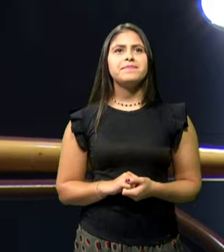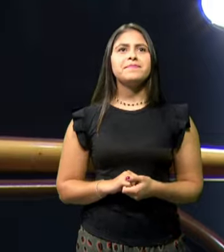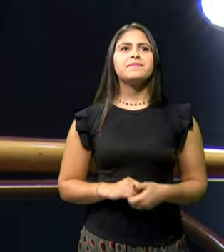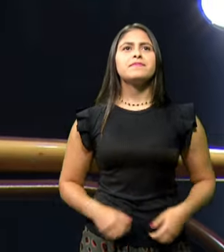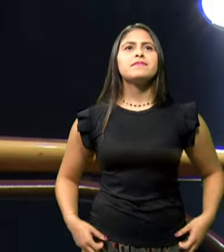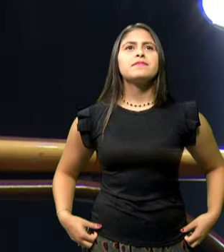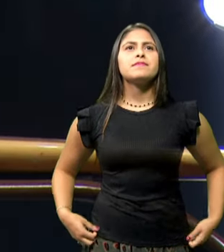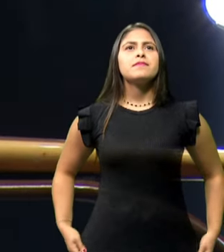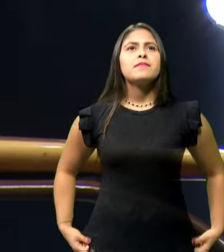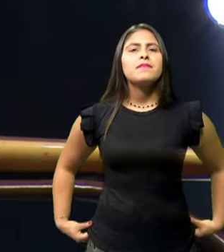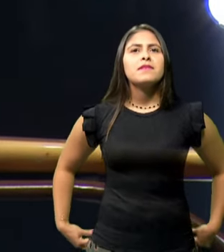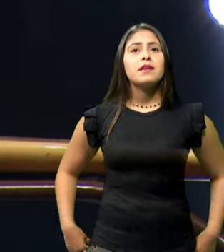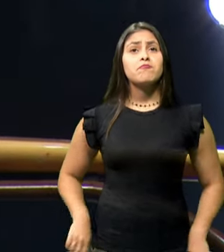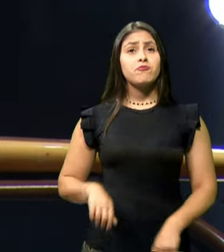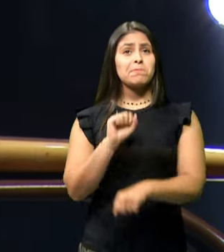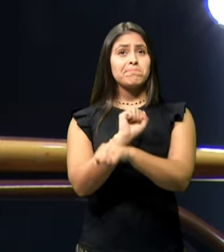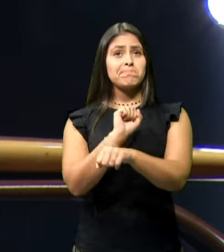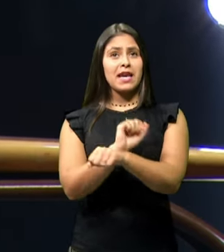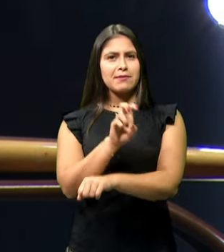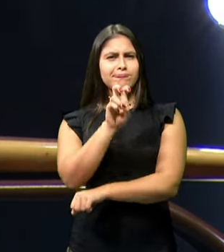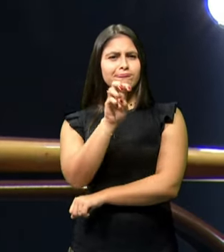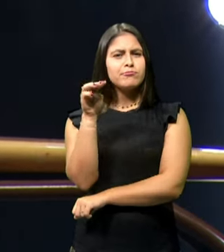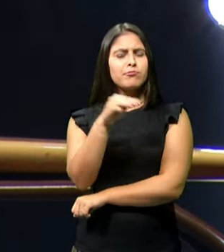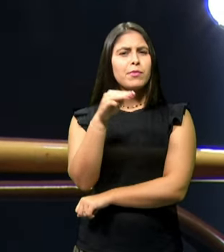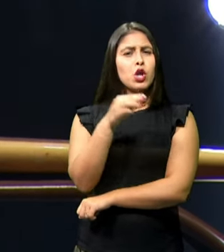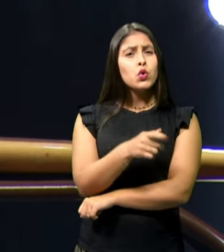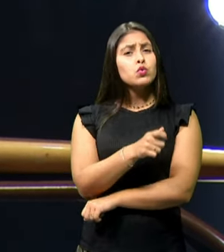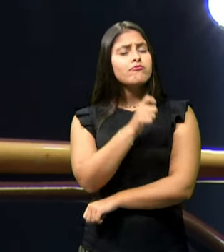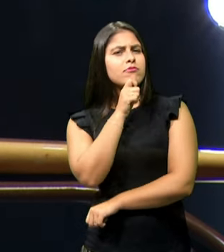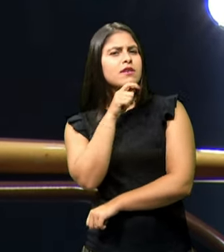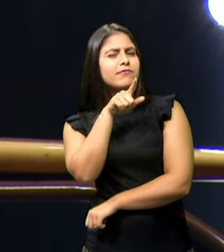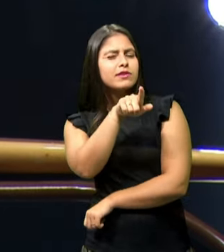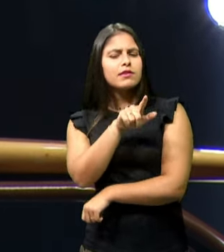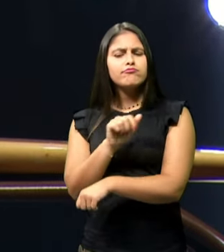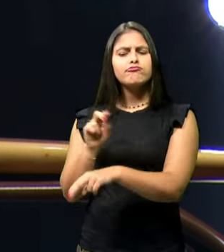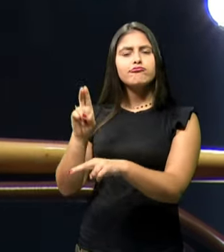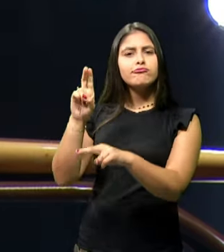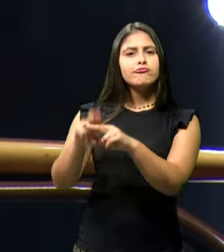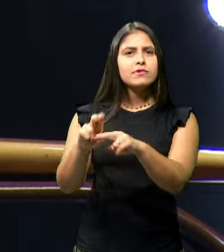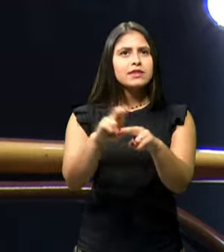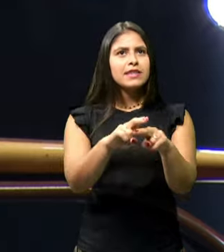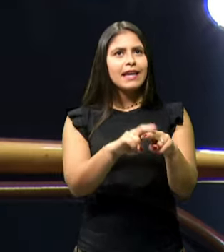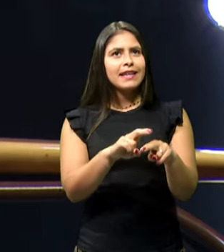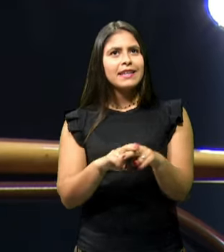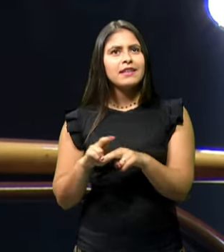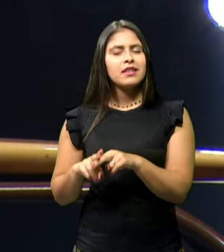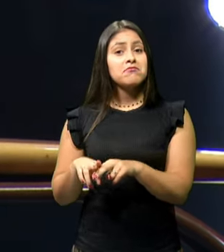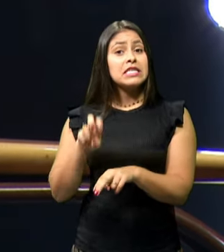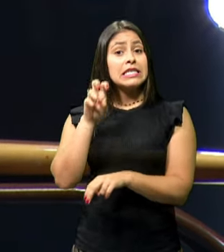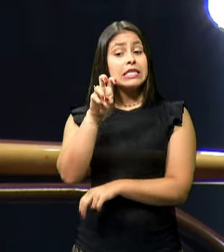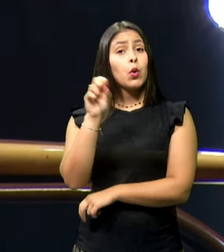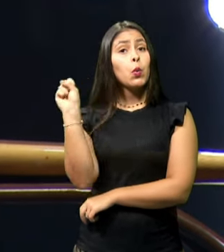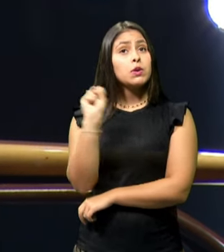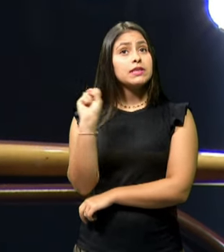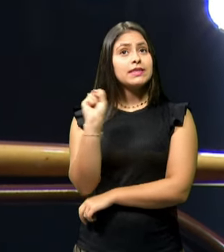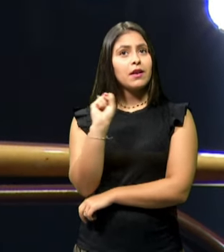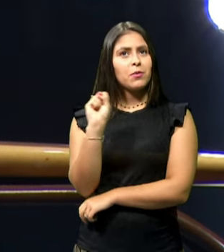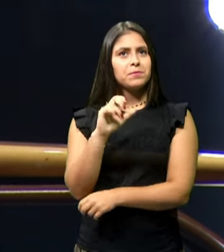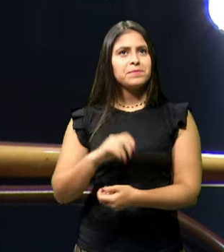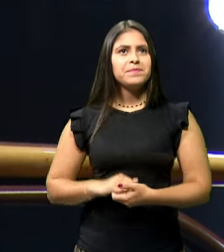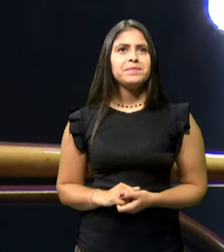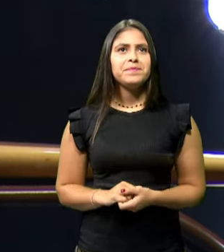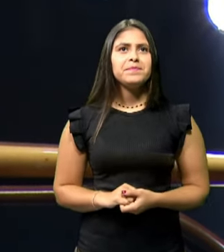mais 5 segundos para quem não sentou. Procurar o teu lugar, senão você vai ficar onde